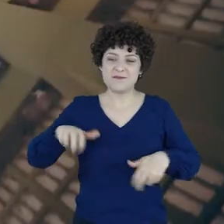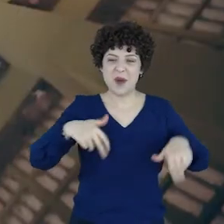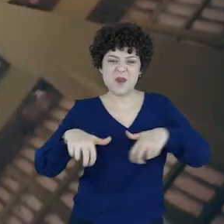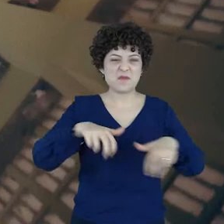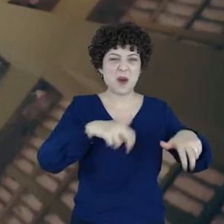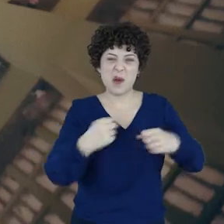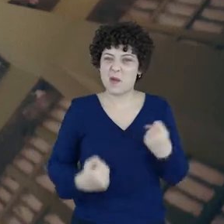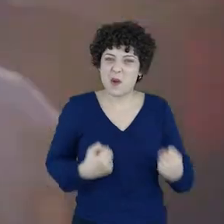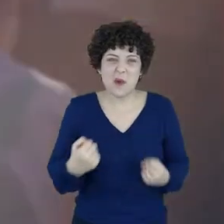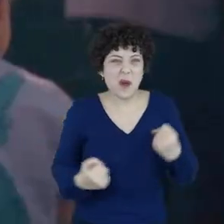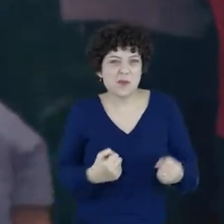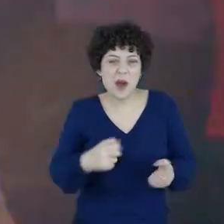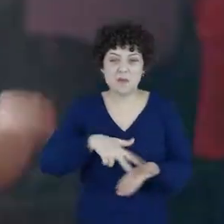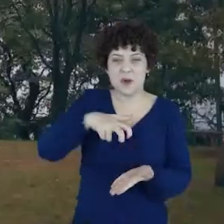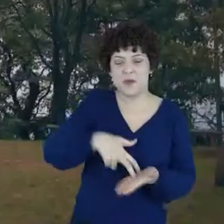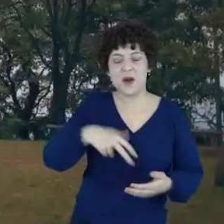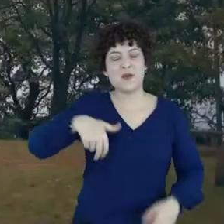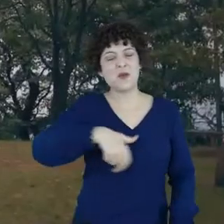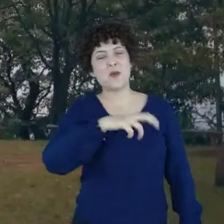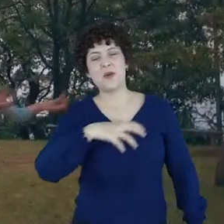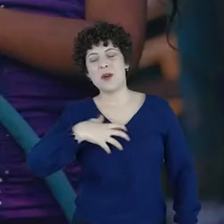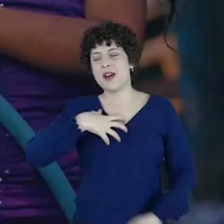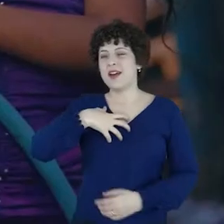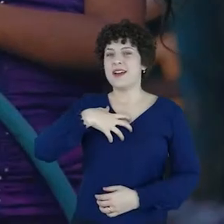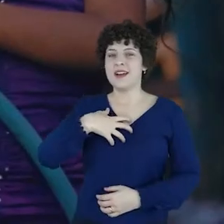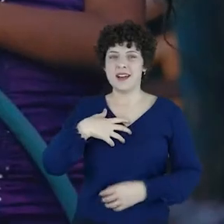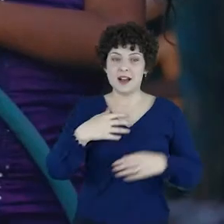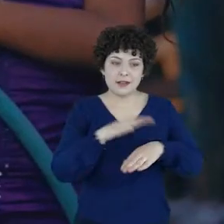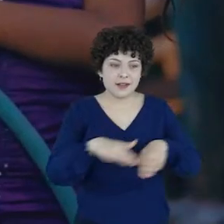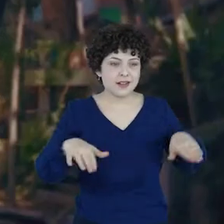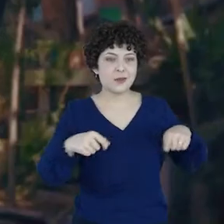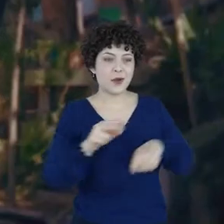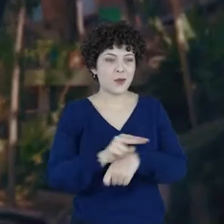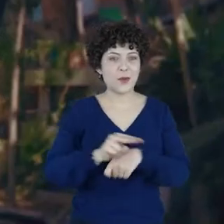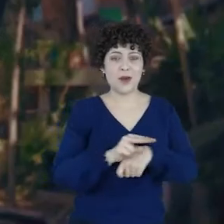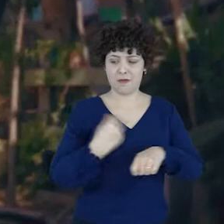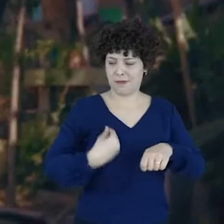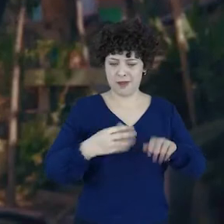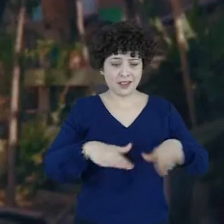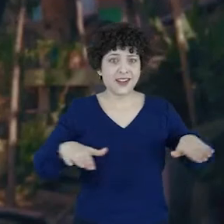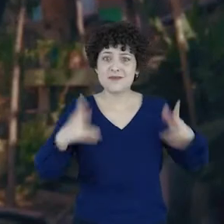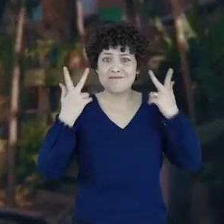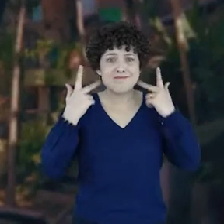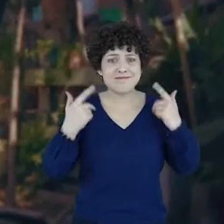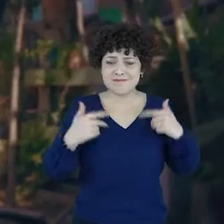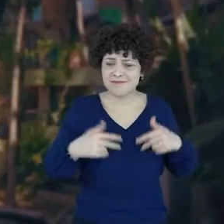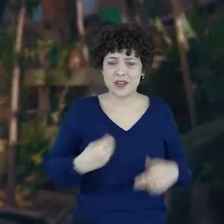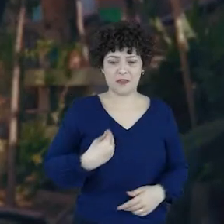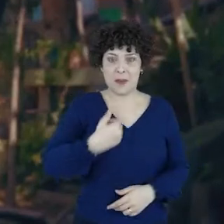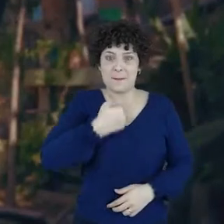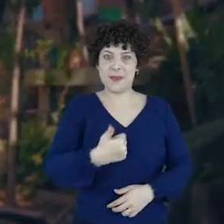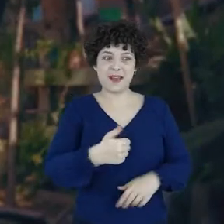Criança precisa correr, pular, voar, sentir. Criança precisa ser protegida para poder